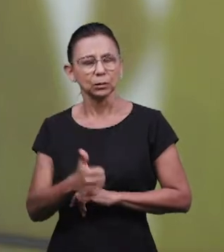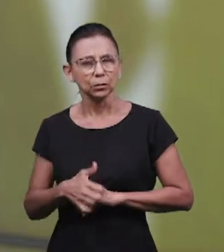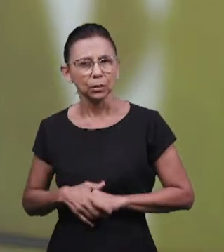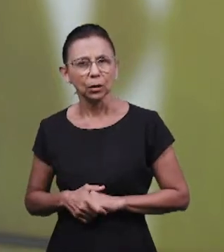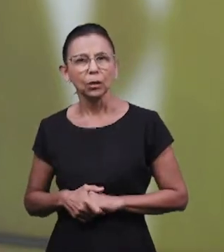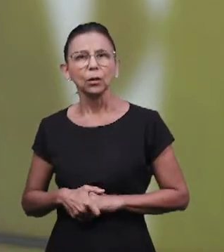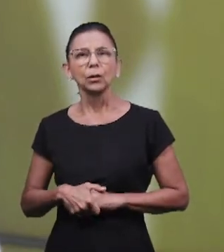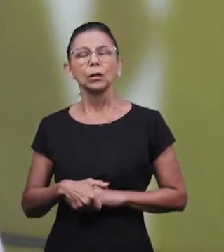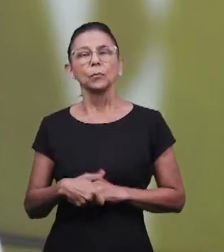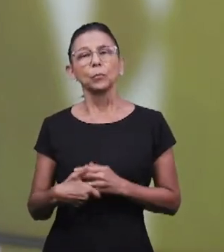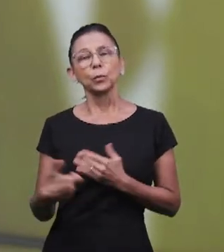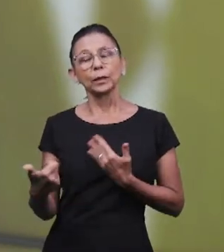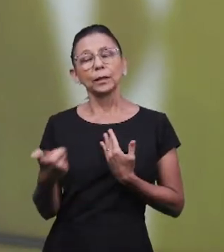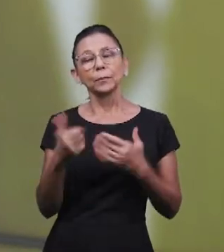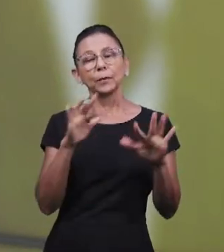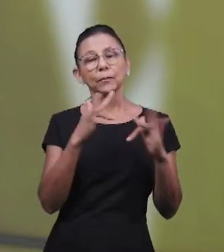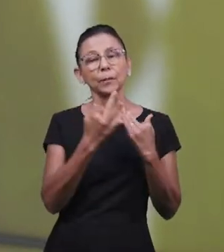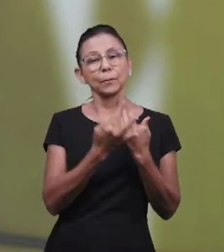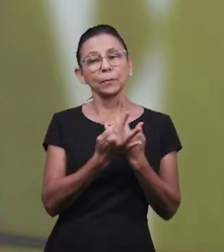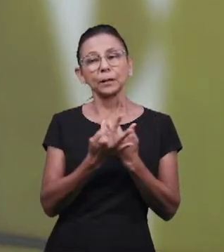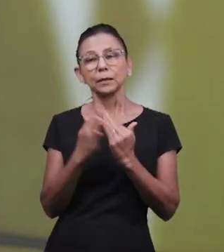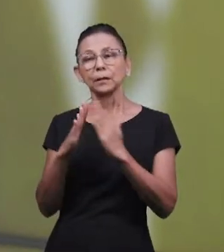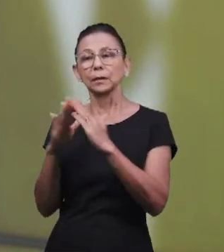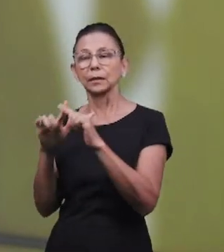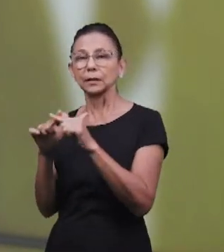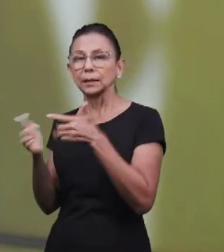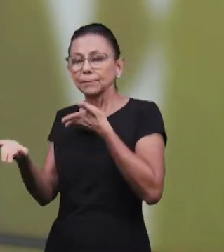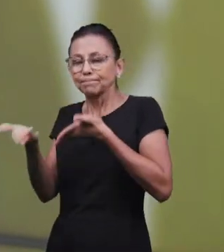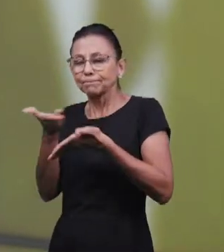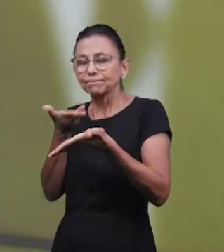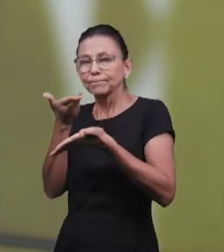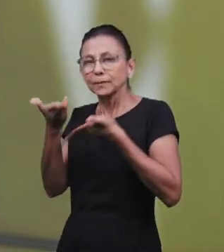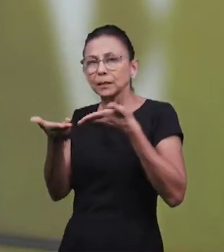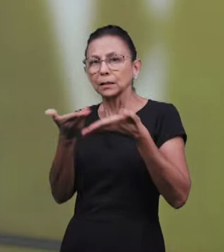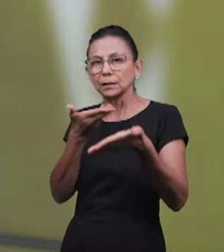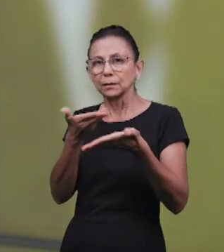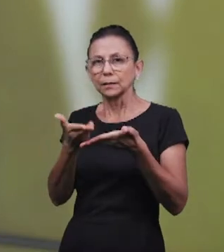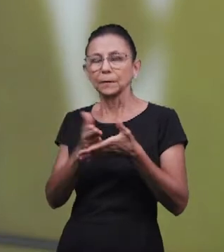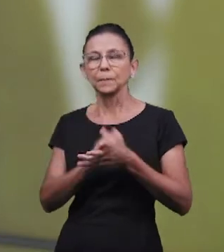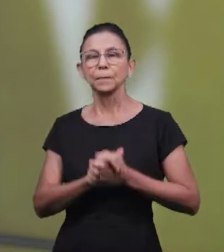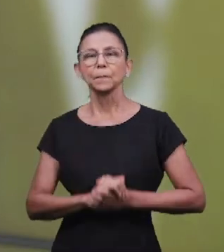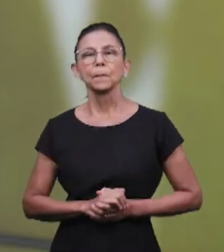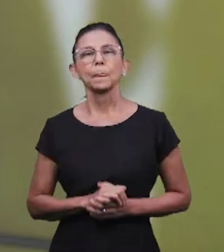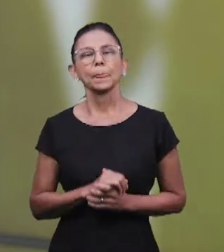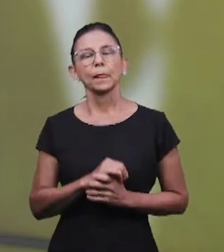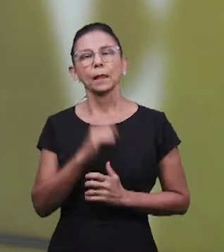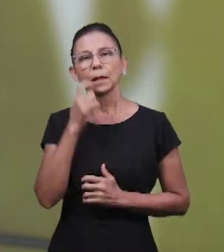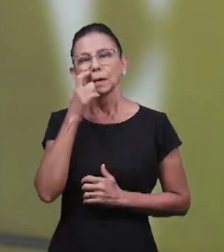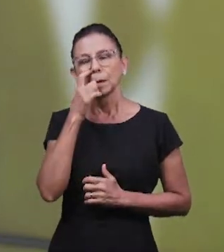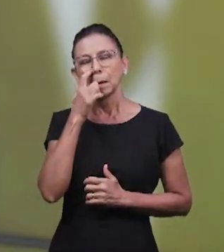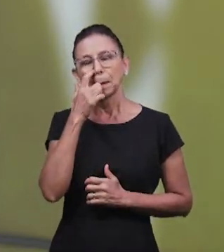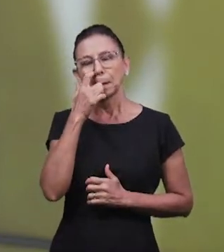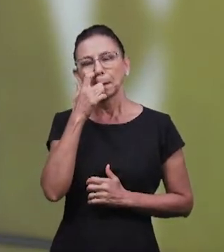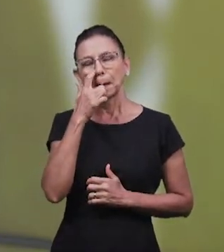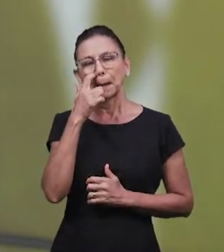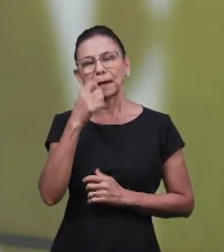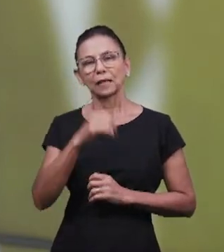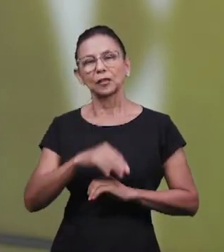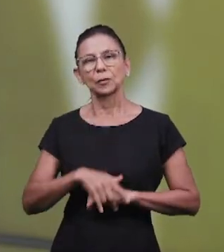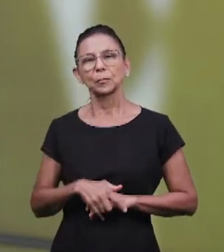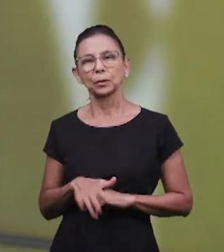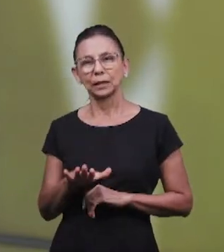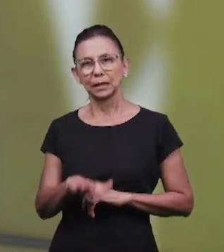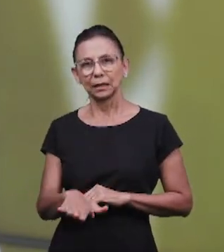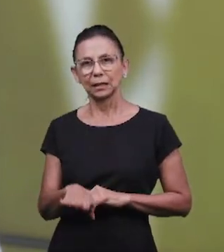pais, para a igreja, para as professoras por conta disso, porque a plasticidade neuronal deles está muito mais fácil, então eles